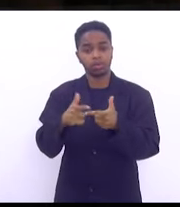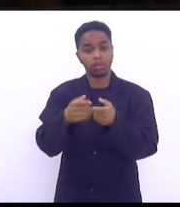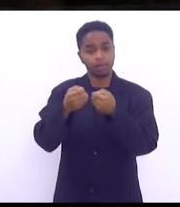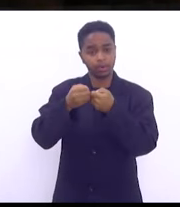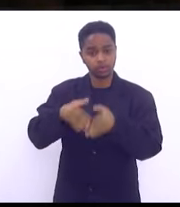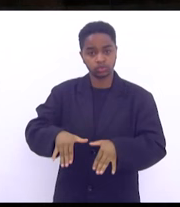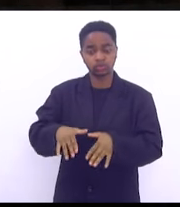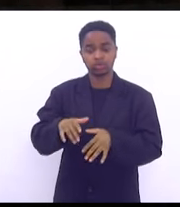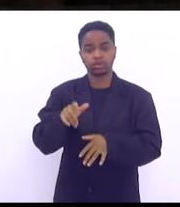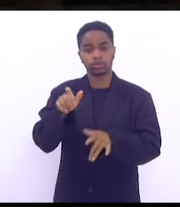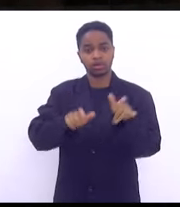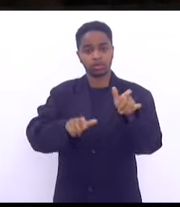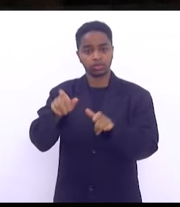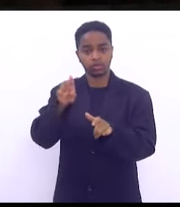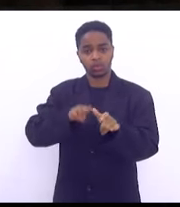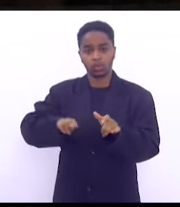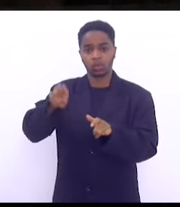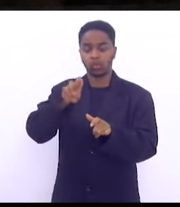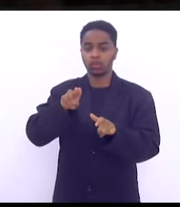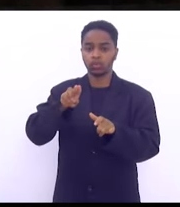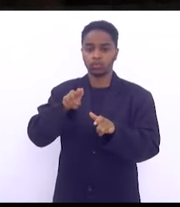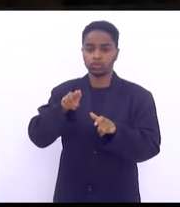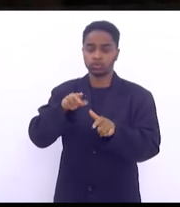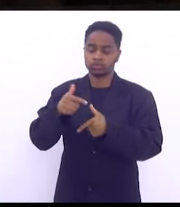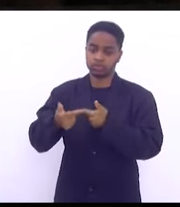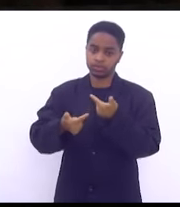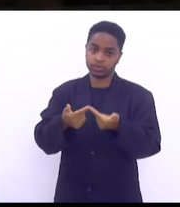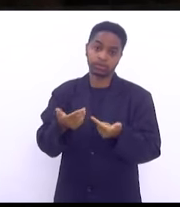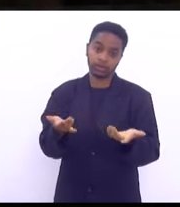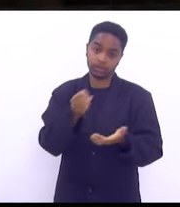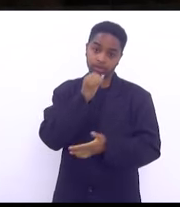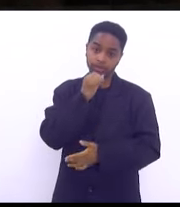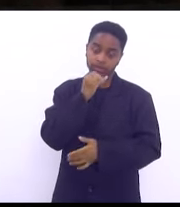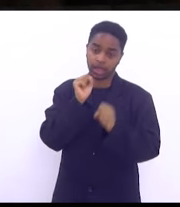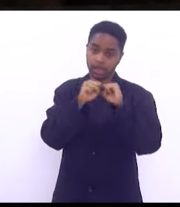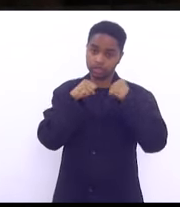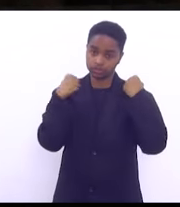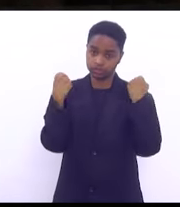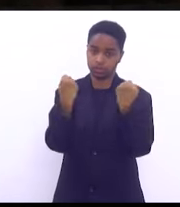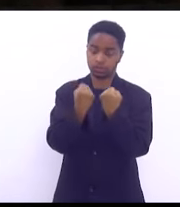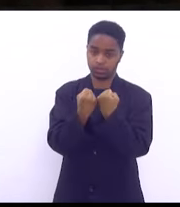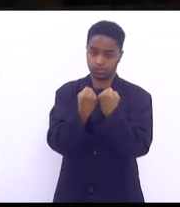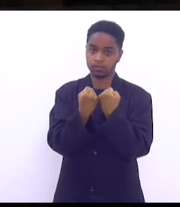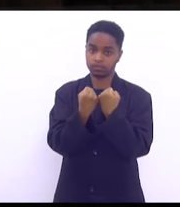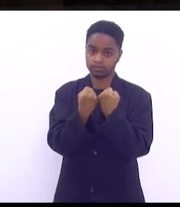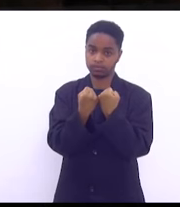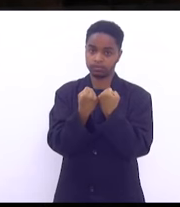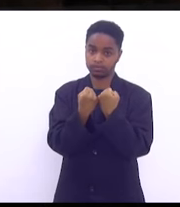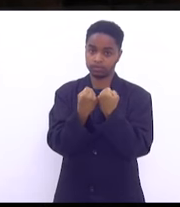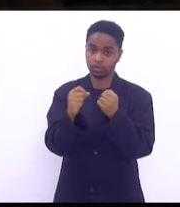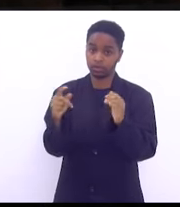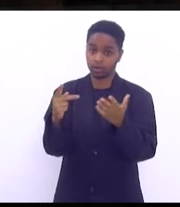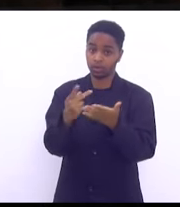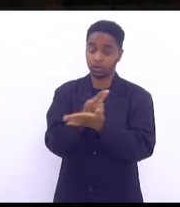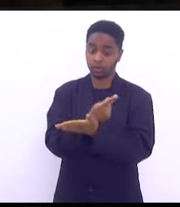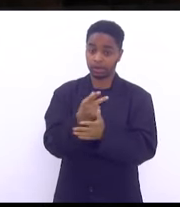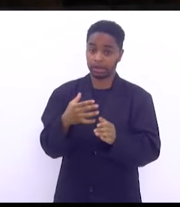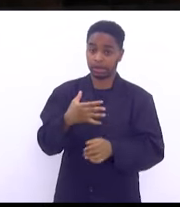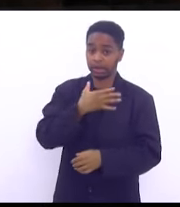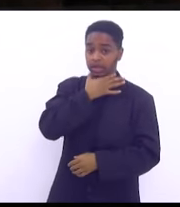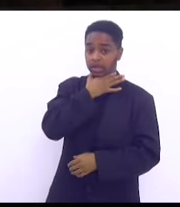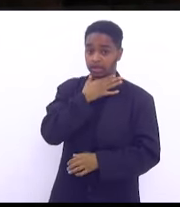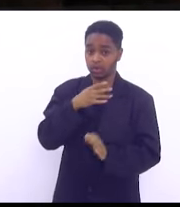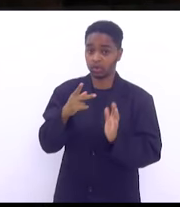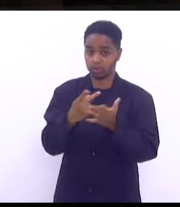é verdade, deputada Lucinha, que lá no caso do Engenhão, quando a crise se estabeleceu por